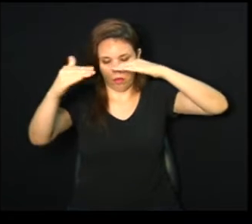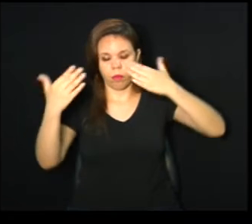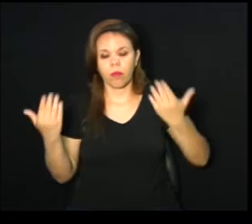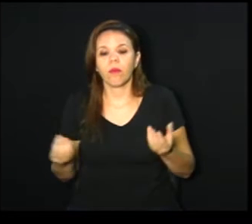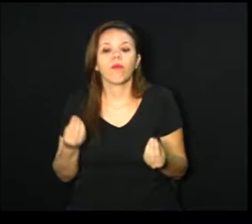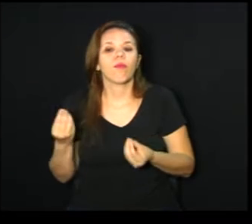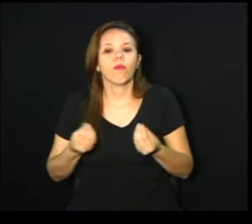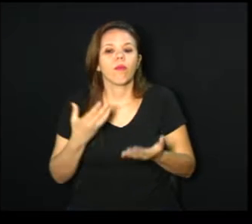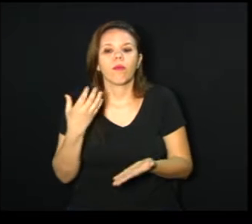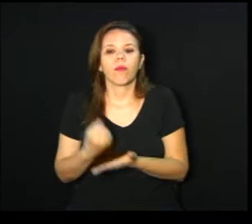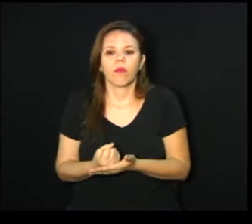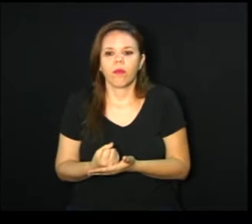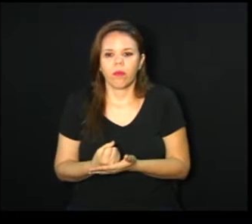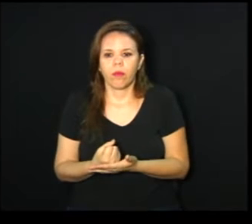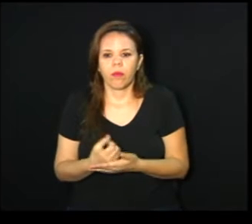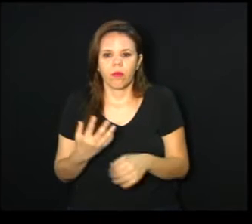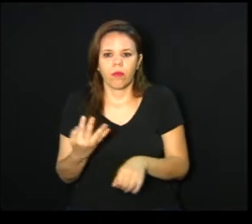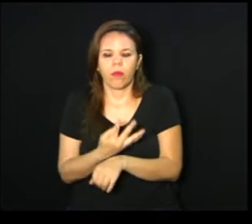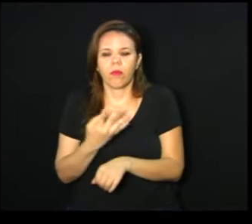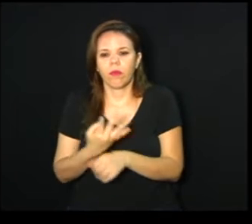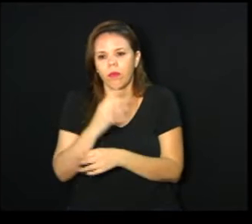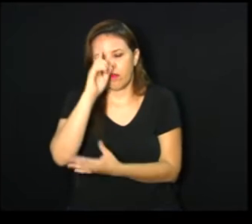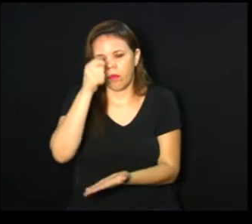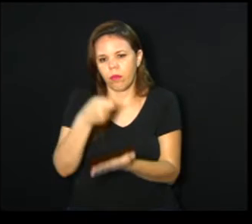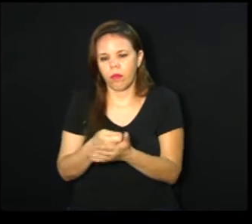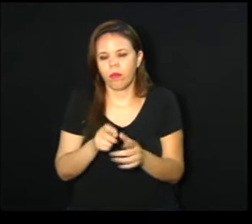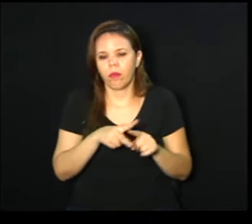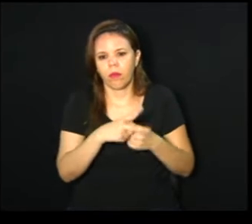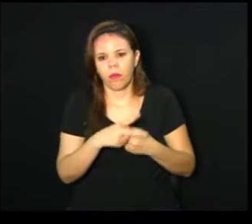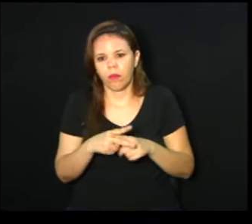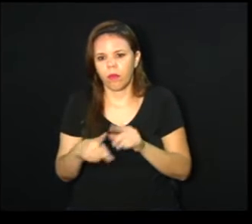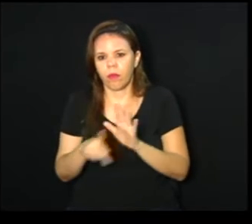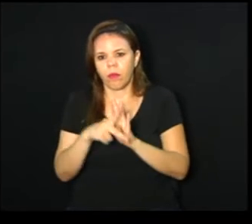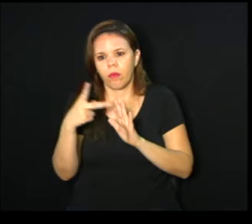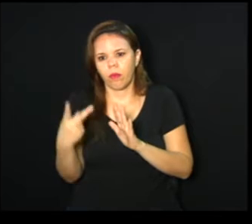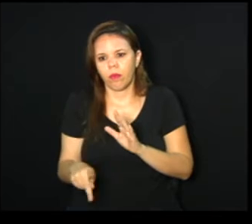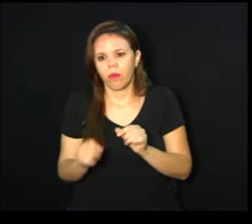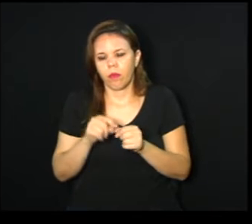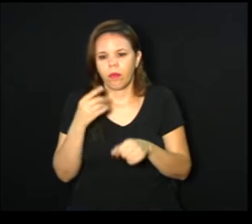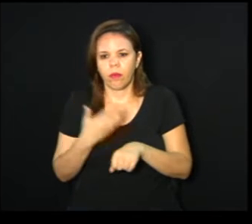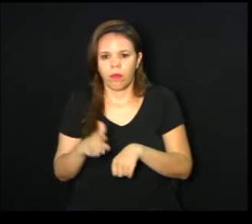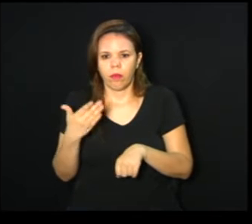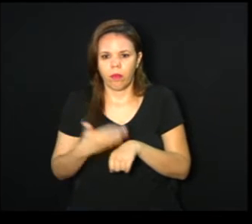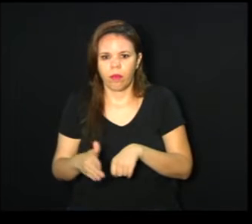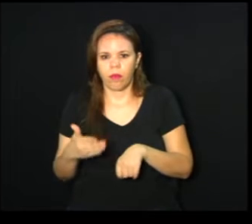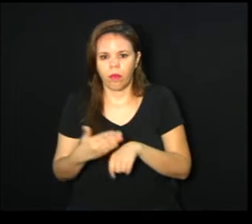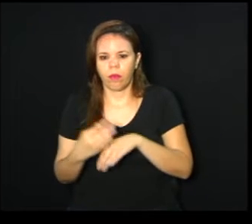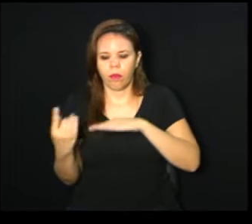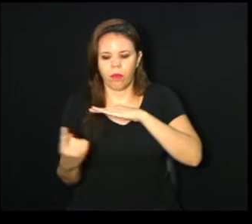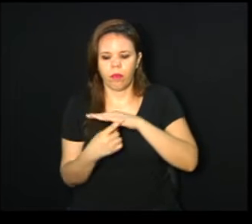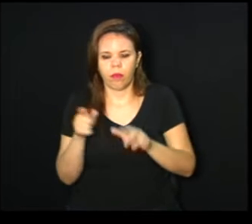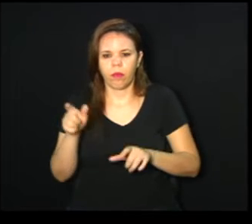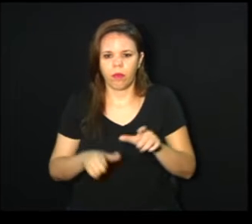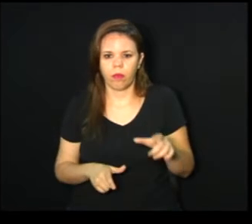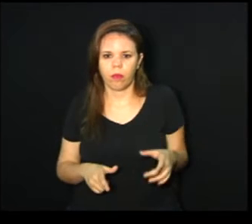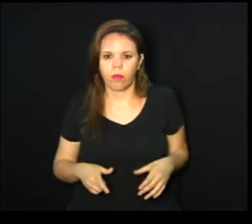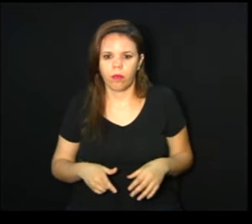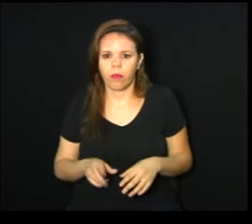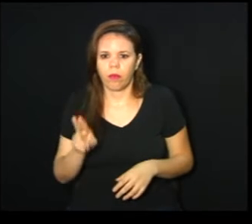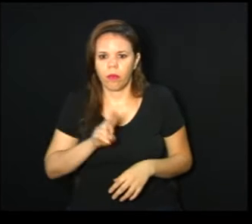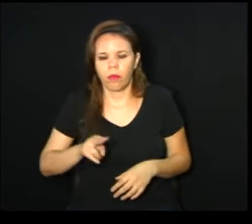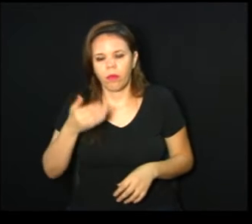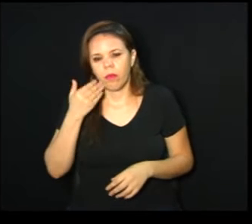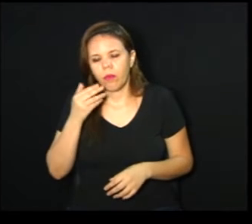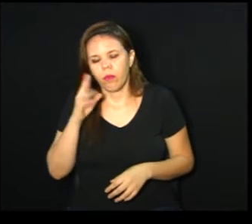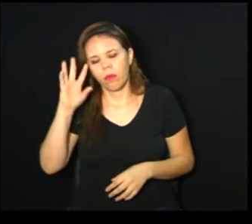saber como se comportaria a questão de garantias, de manutenção, e fizemos o treinamento desses consumidores para operar esses sistemas,